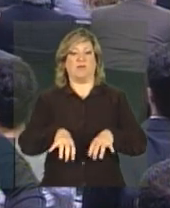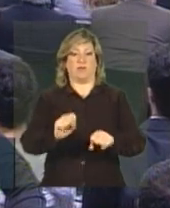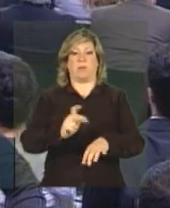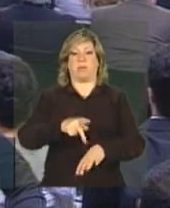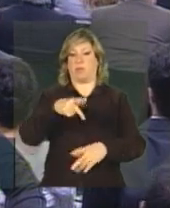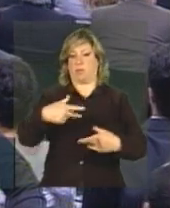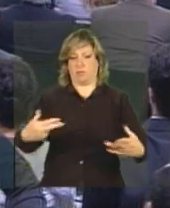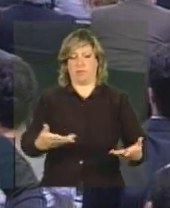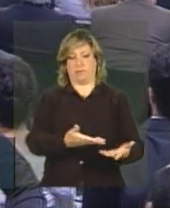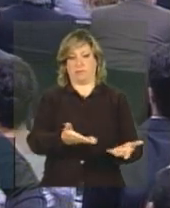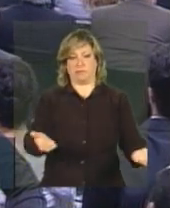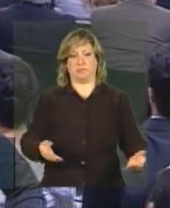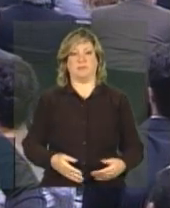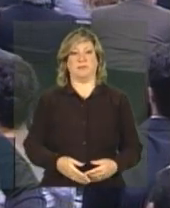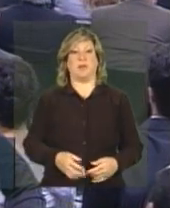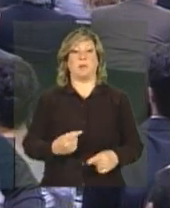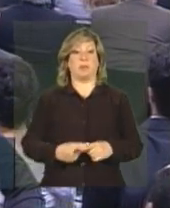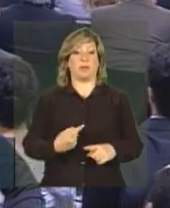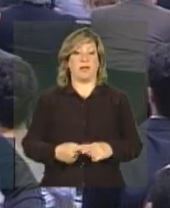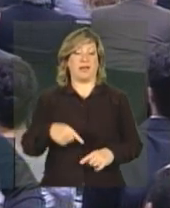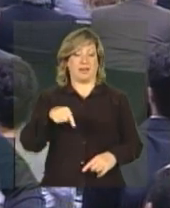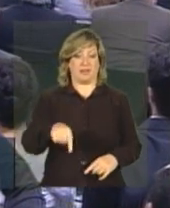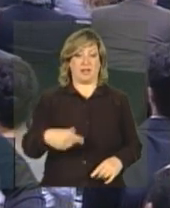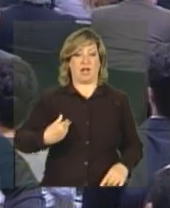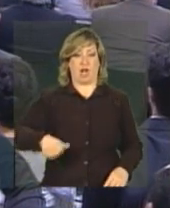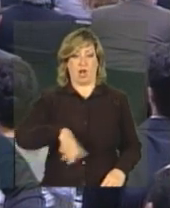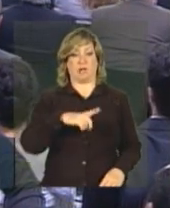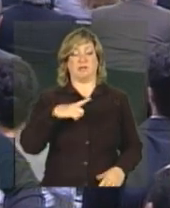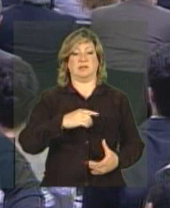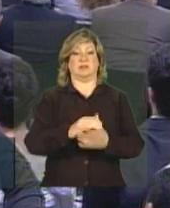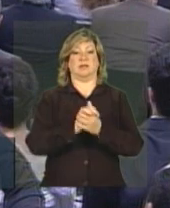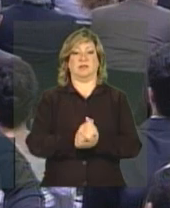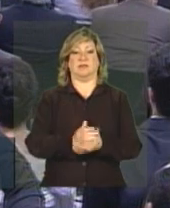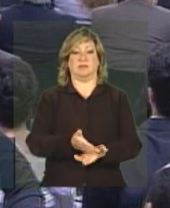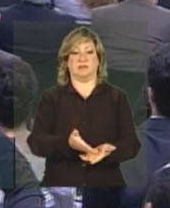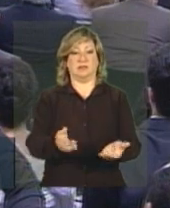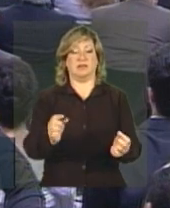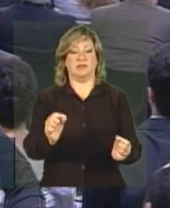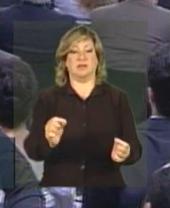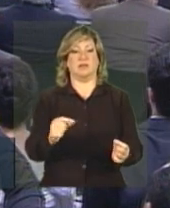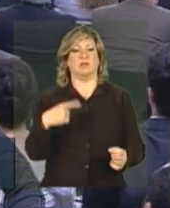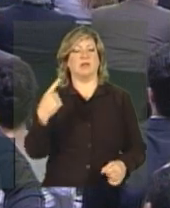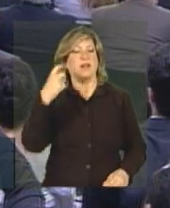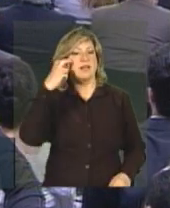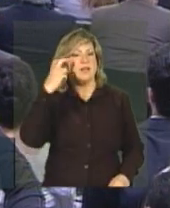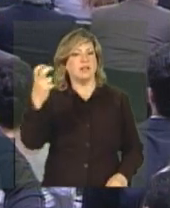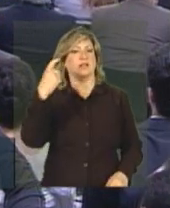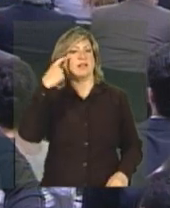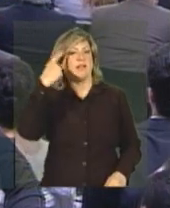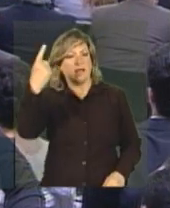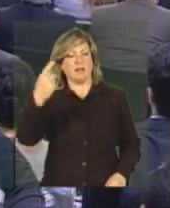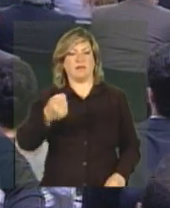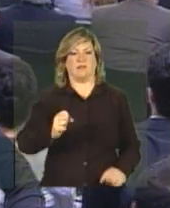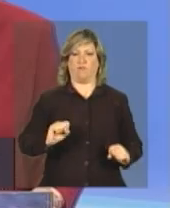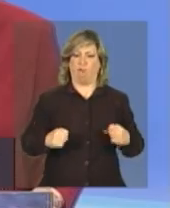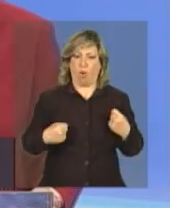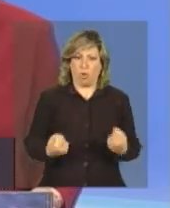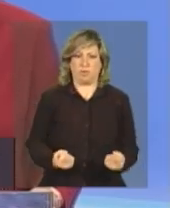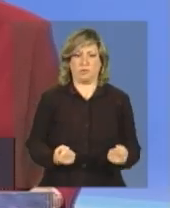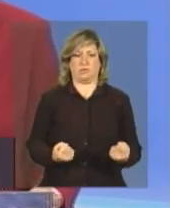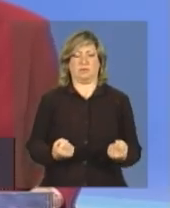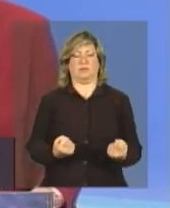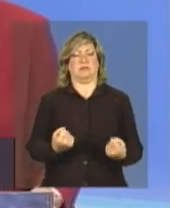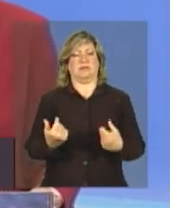pós-graduação. Porque aqui nós estamos saudando a criatividade, o esforço,